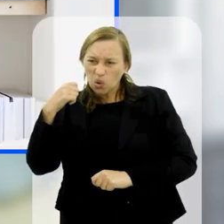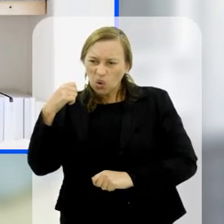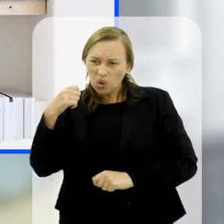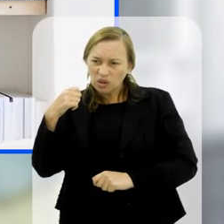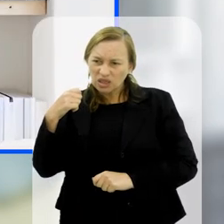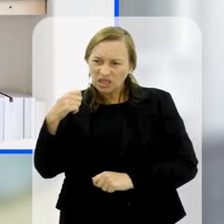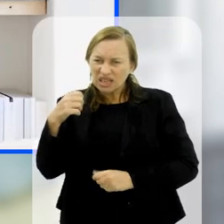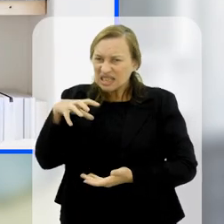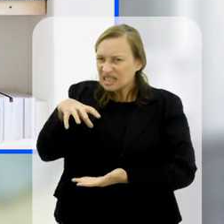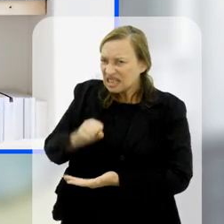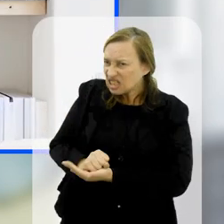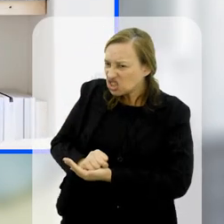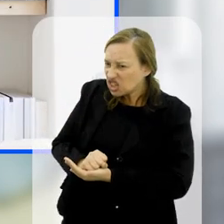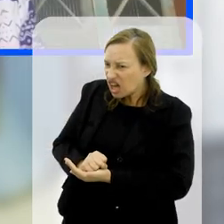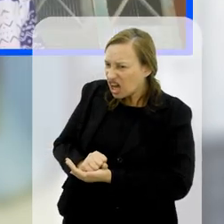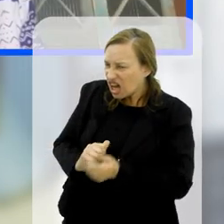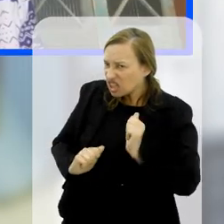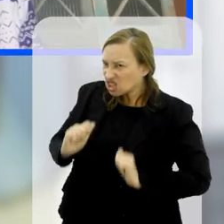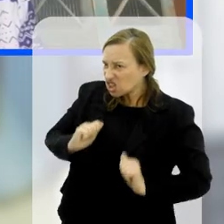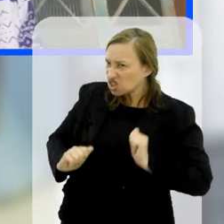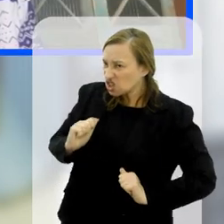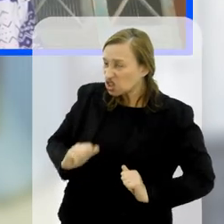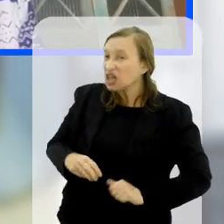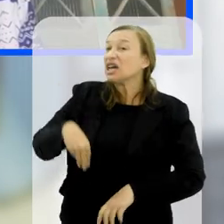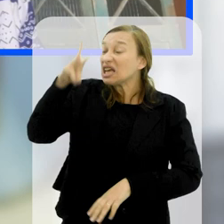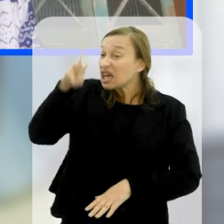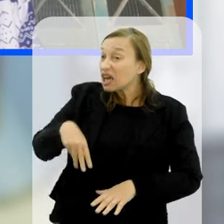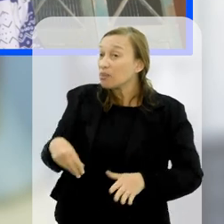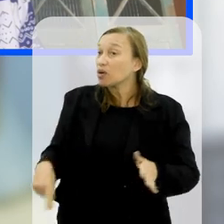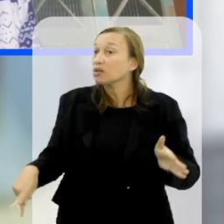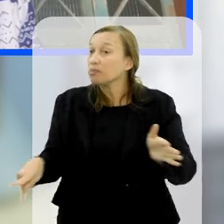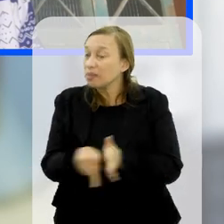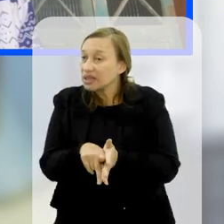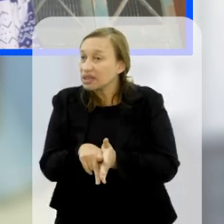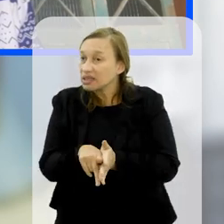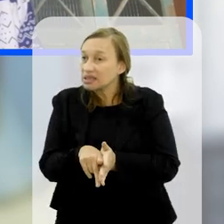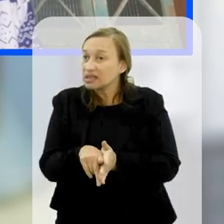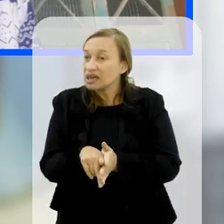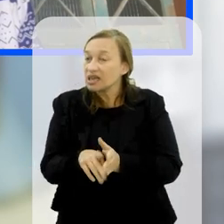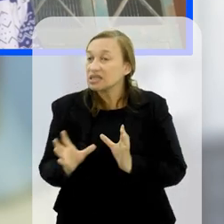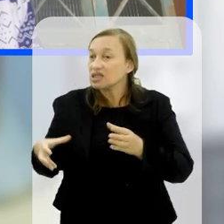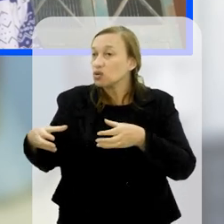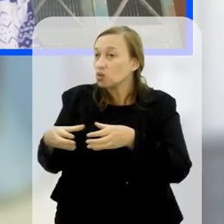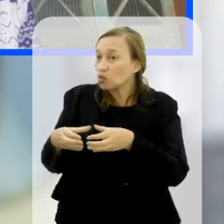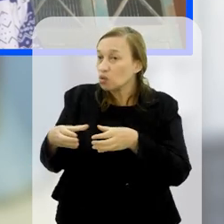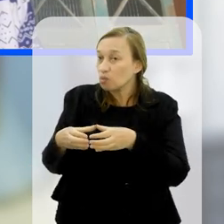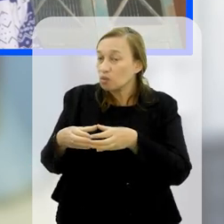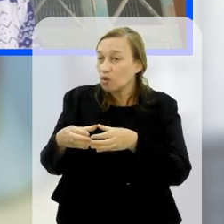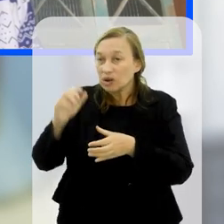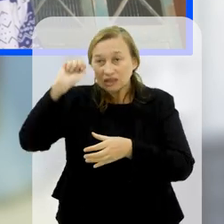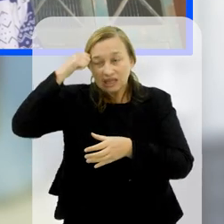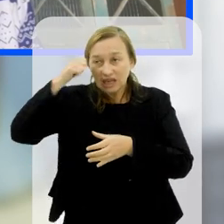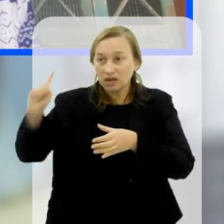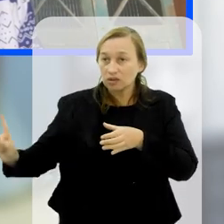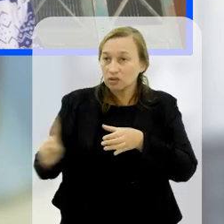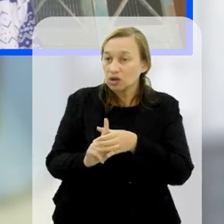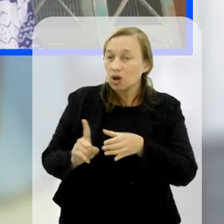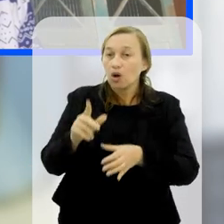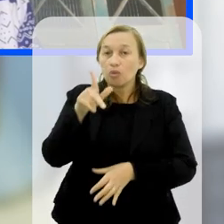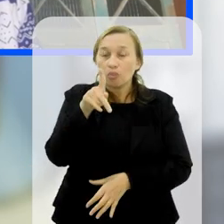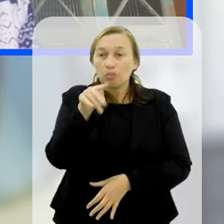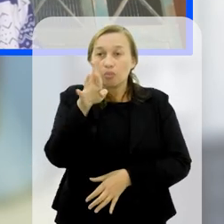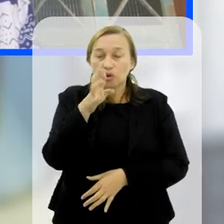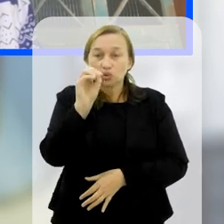cadastrar. Como que funciona essa questão do cadastro? Quem pode fazer parte do Elenco Negro? É quem está procurando, de fato, em um trabalho? Por exemplo,